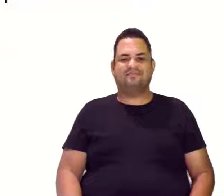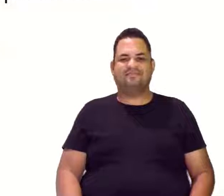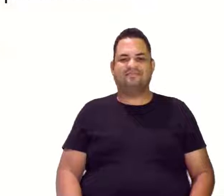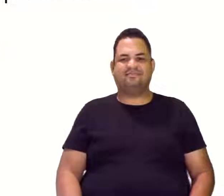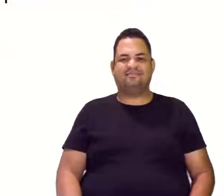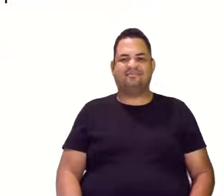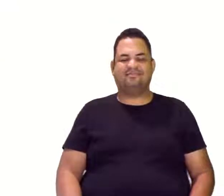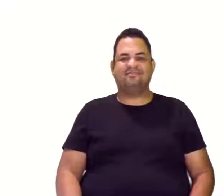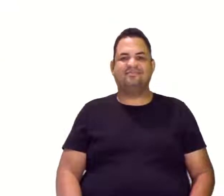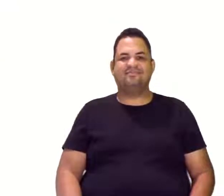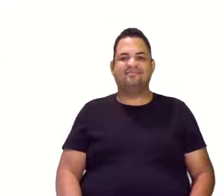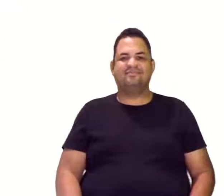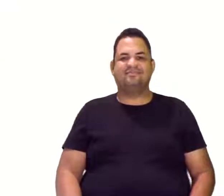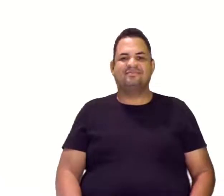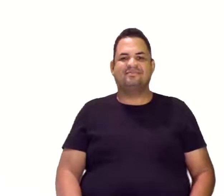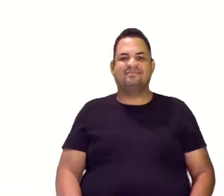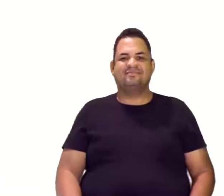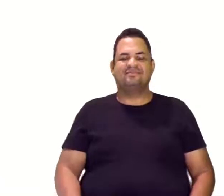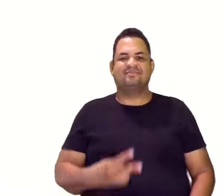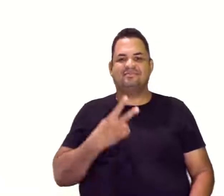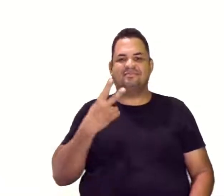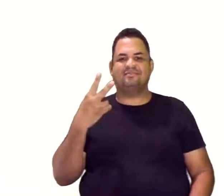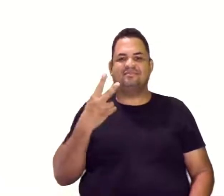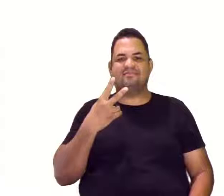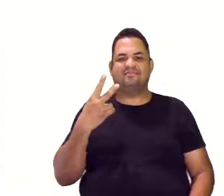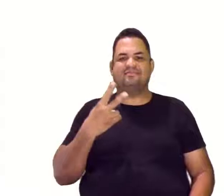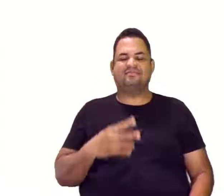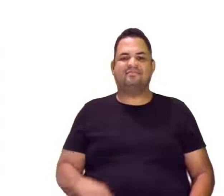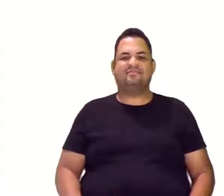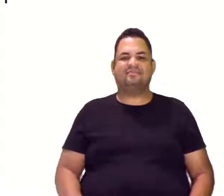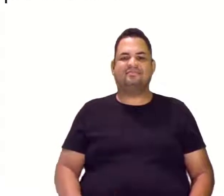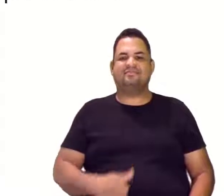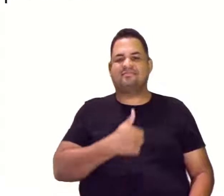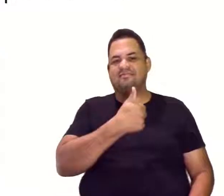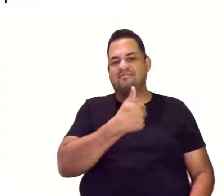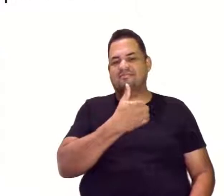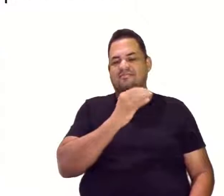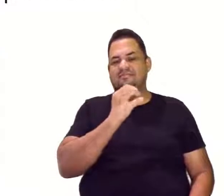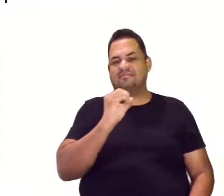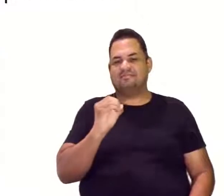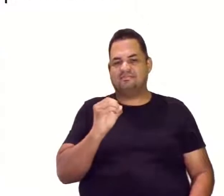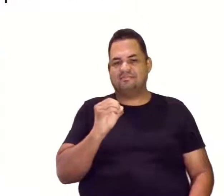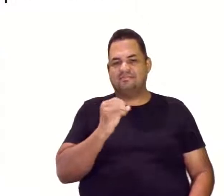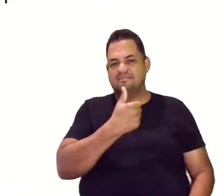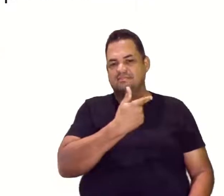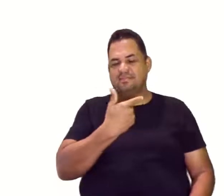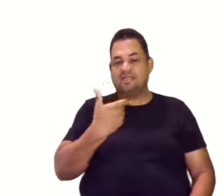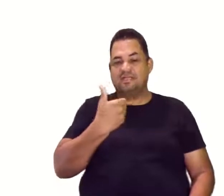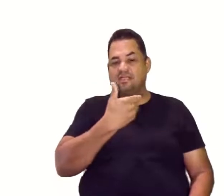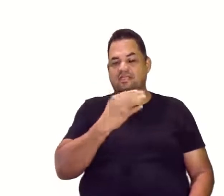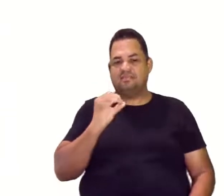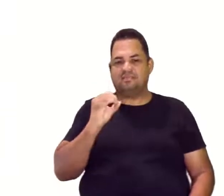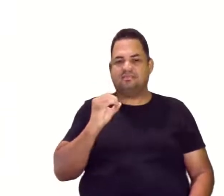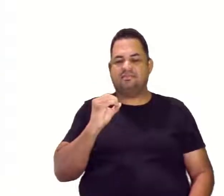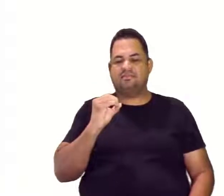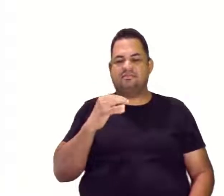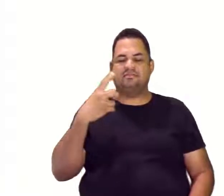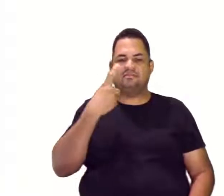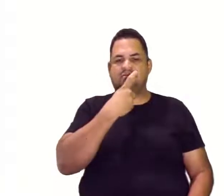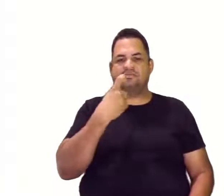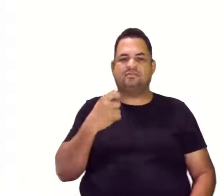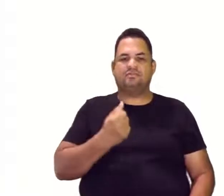Reais. Ficou mesmo. O perfume 2, 10%. Então a gente vai 10%. contabilizar 10 perfumes? Isso. E ele custa